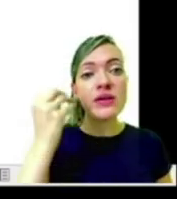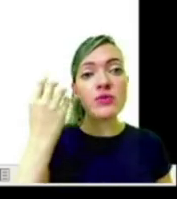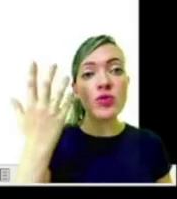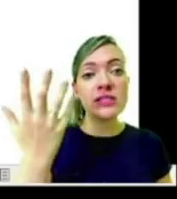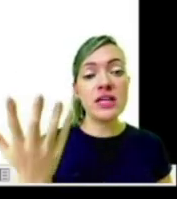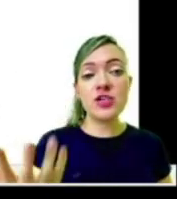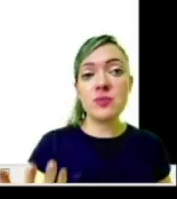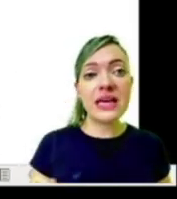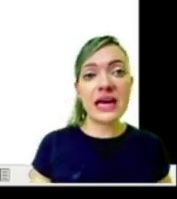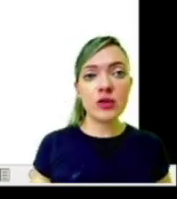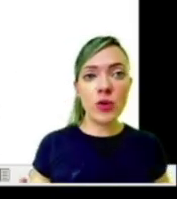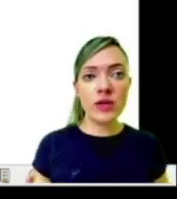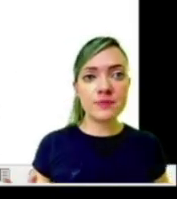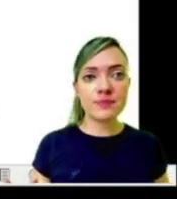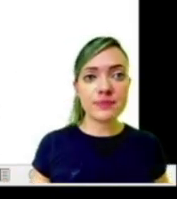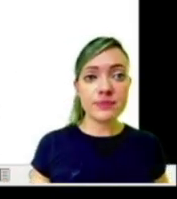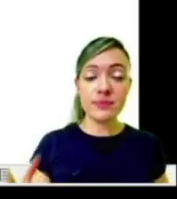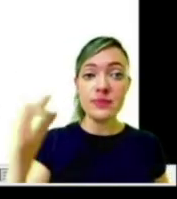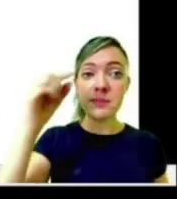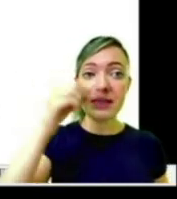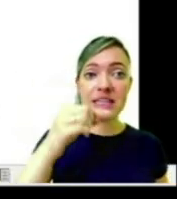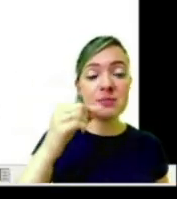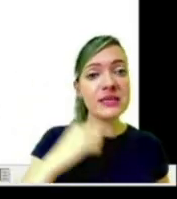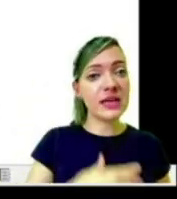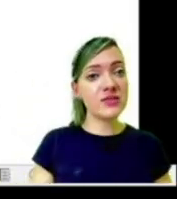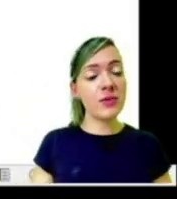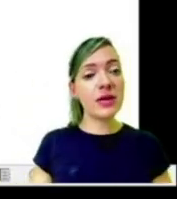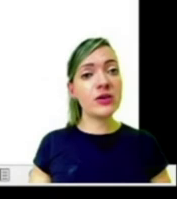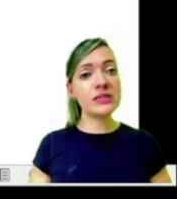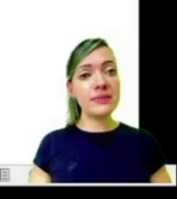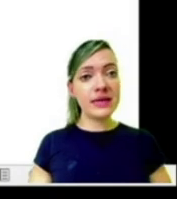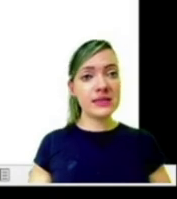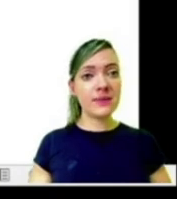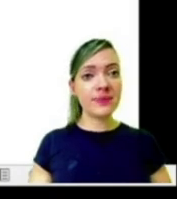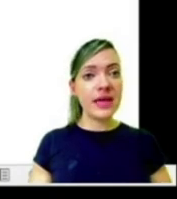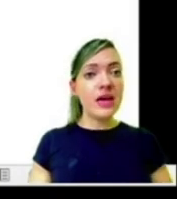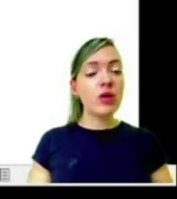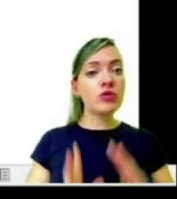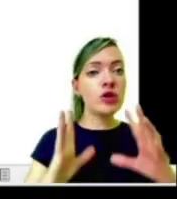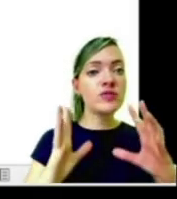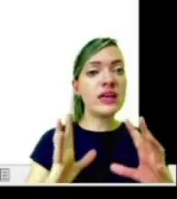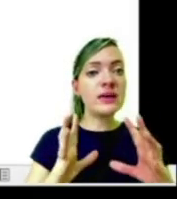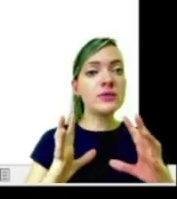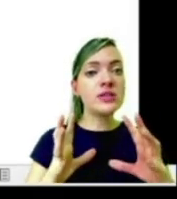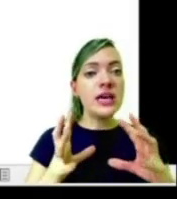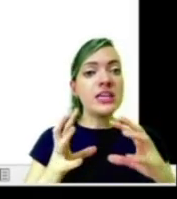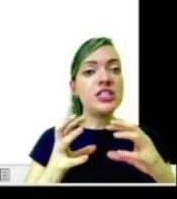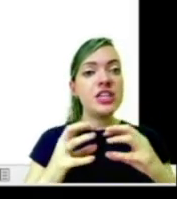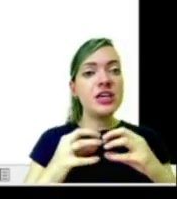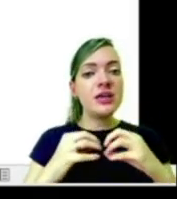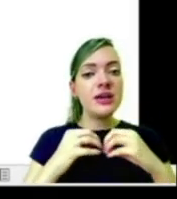quando nós falamos de um acidente mineradora, metais pesados vão para a nossa mesa. Quando